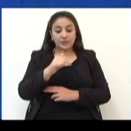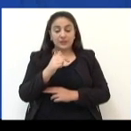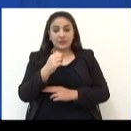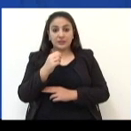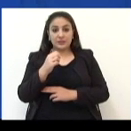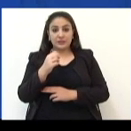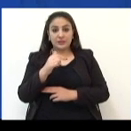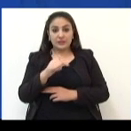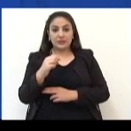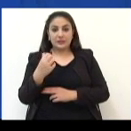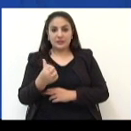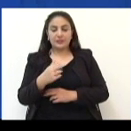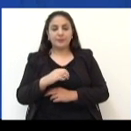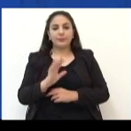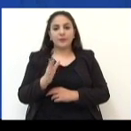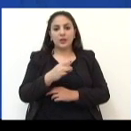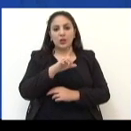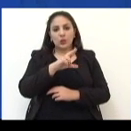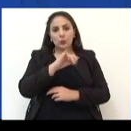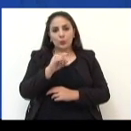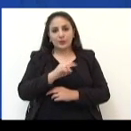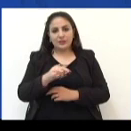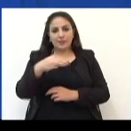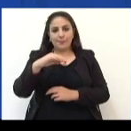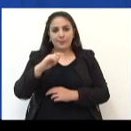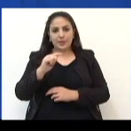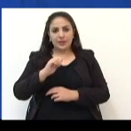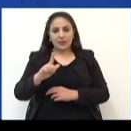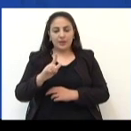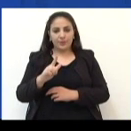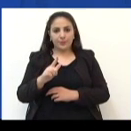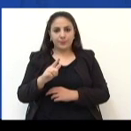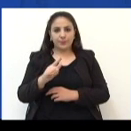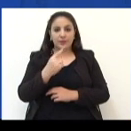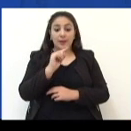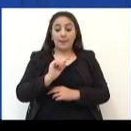1.776. Luiz Miguel Chais, do PDT,